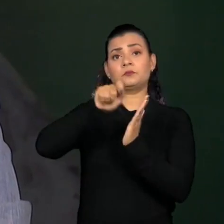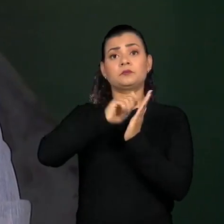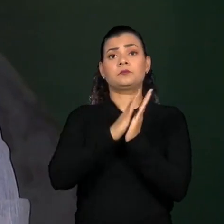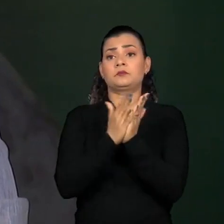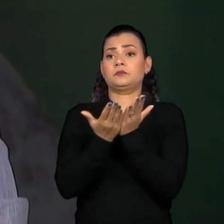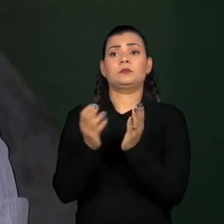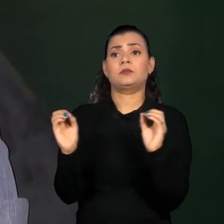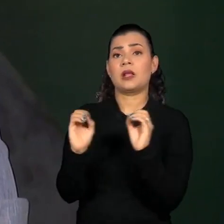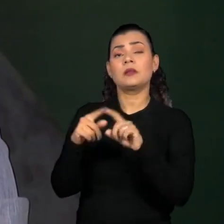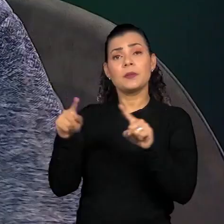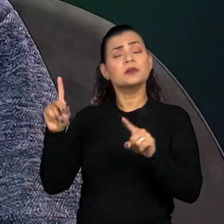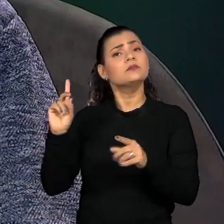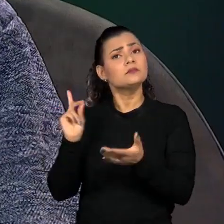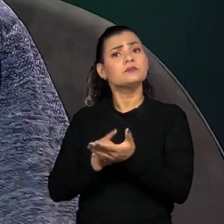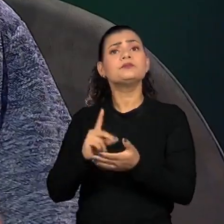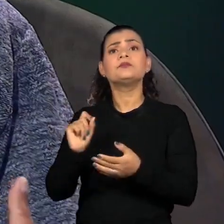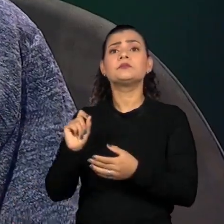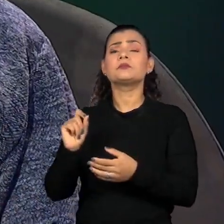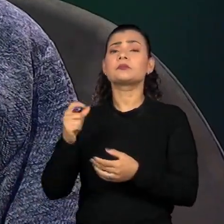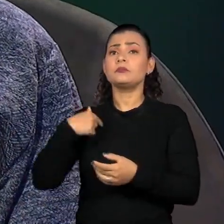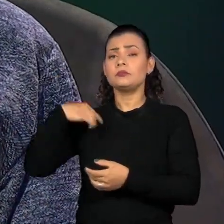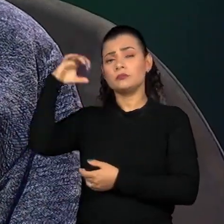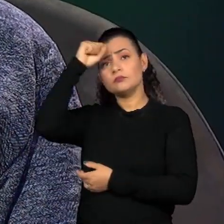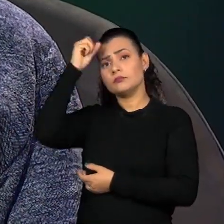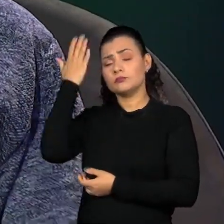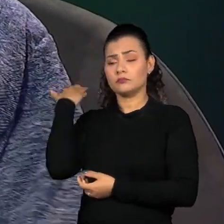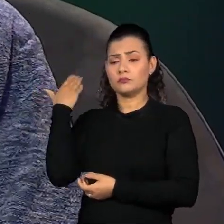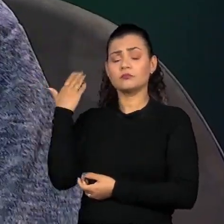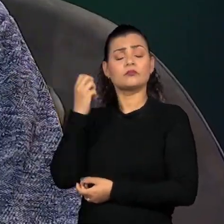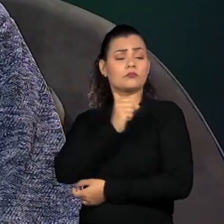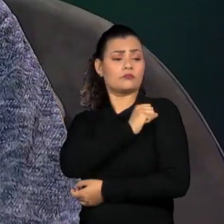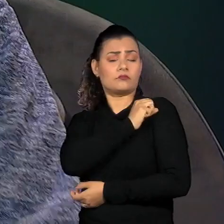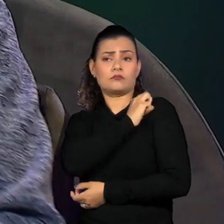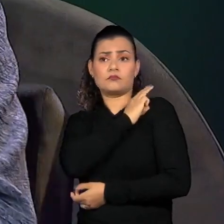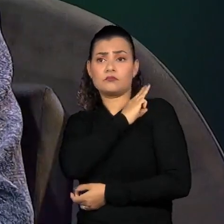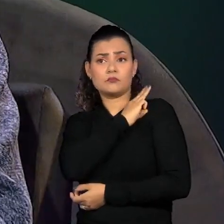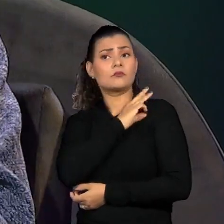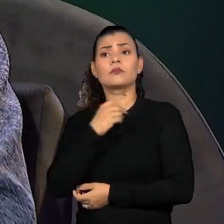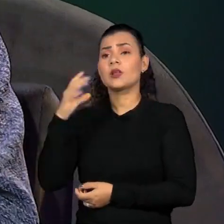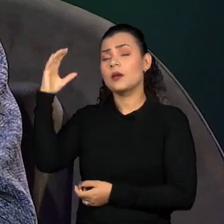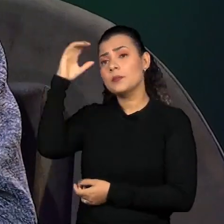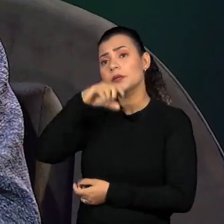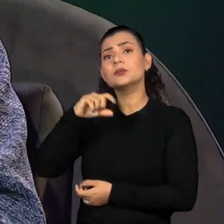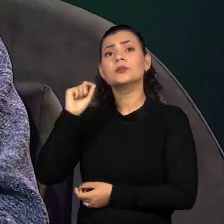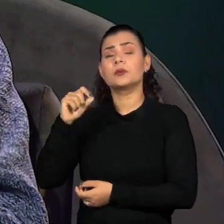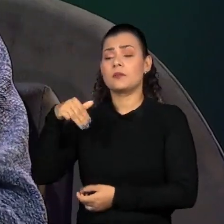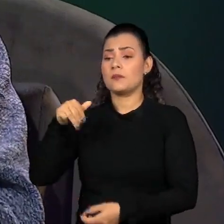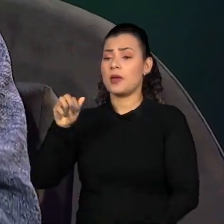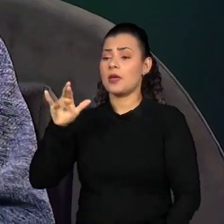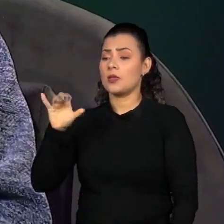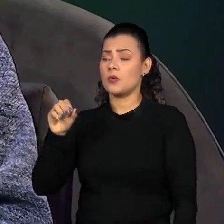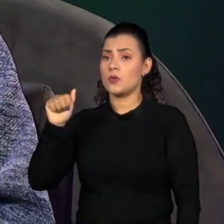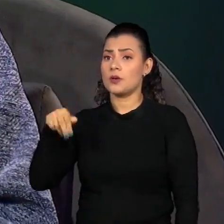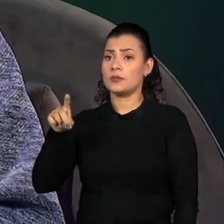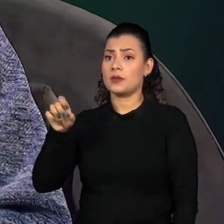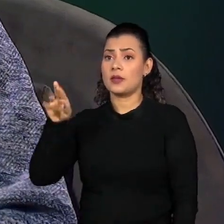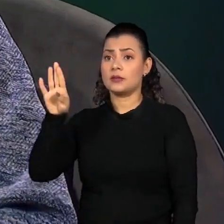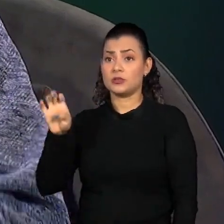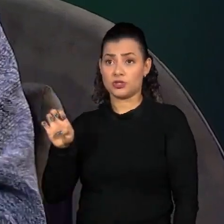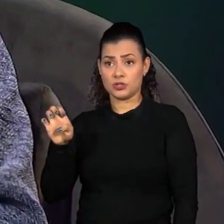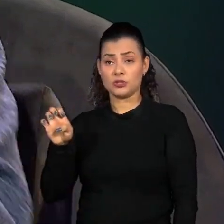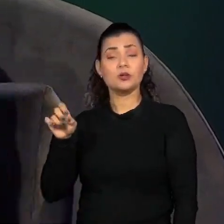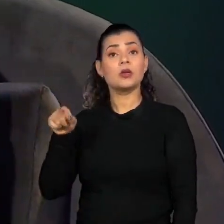aprendi isso do modernismo, que eu deveria ter aprendido no ginásio, por exemplo, que Mário de Andrade, que Oswald de